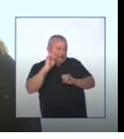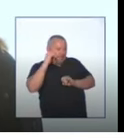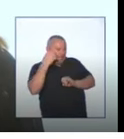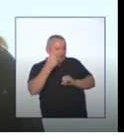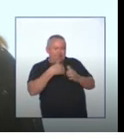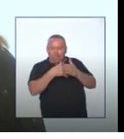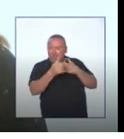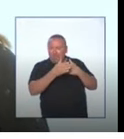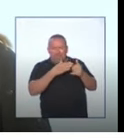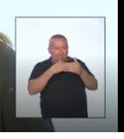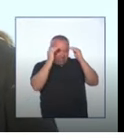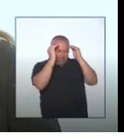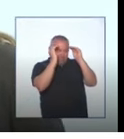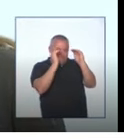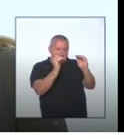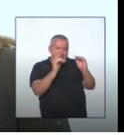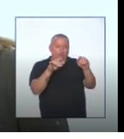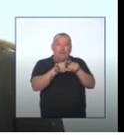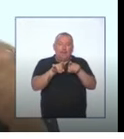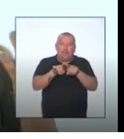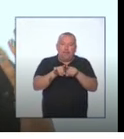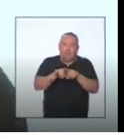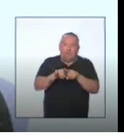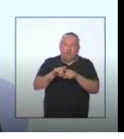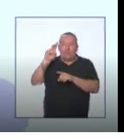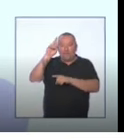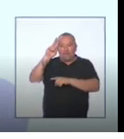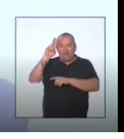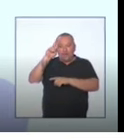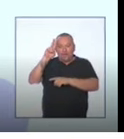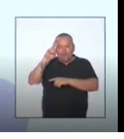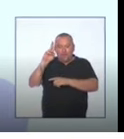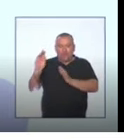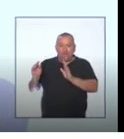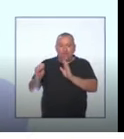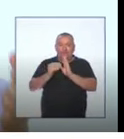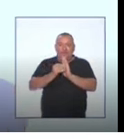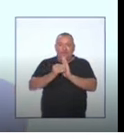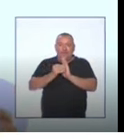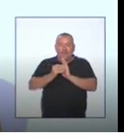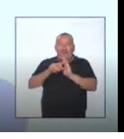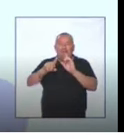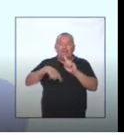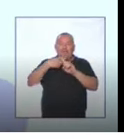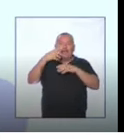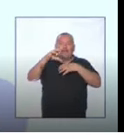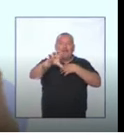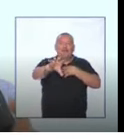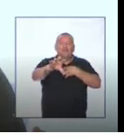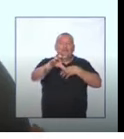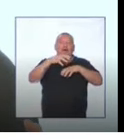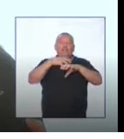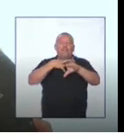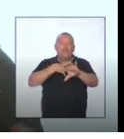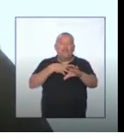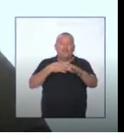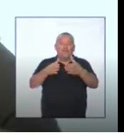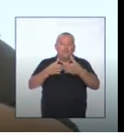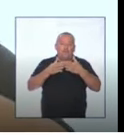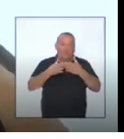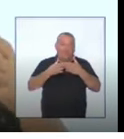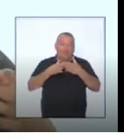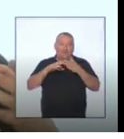julgamentos. E aí, novamente, como lá lembrou o nosso querido estudante que colocou, mais empatia, por favor. Então, vamos ter mais